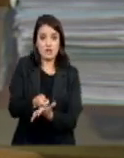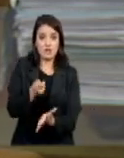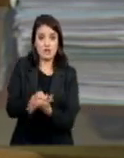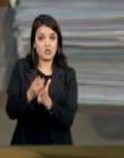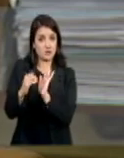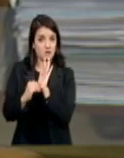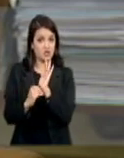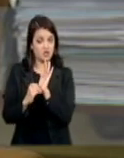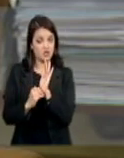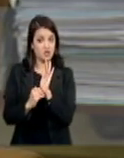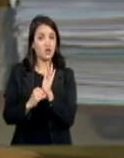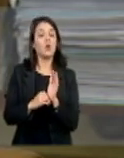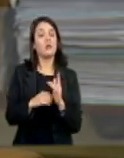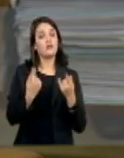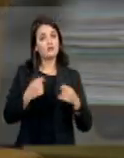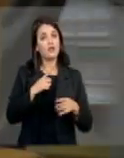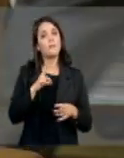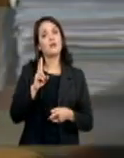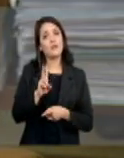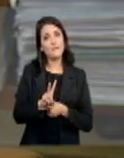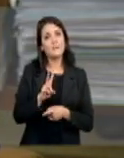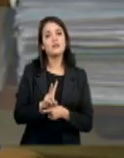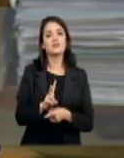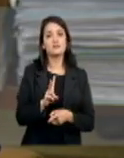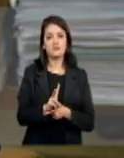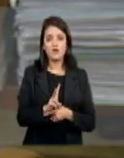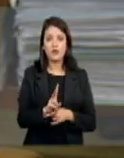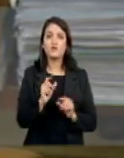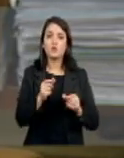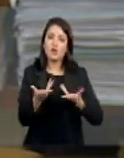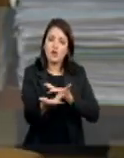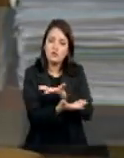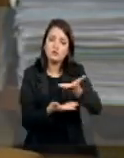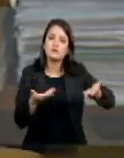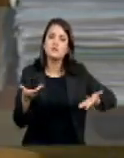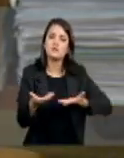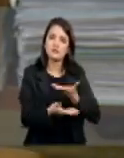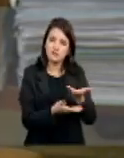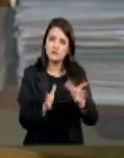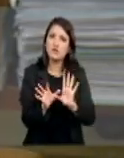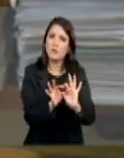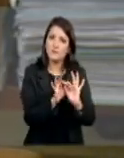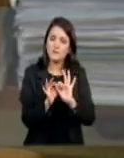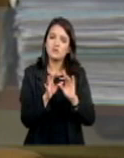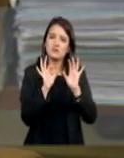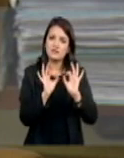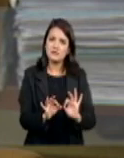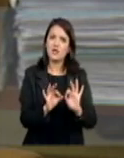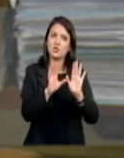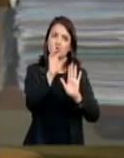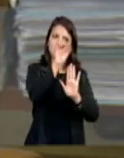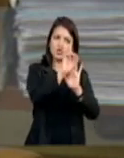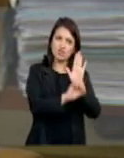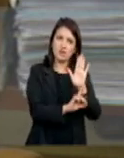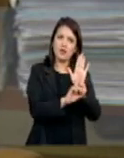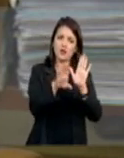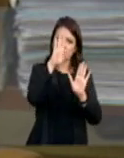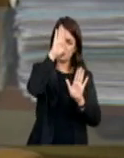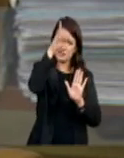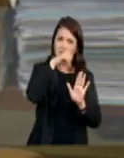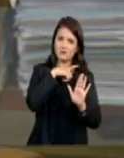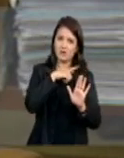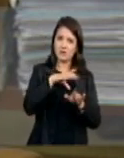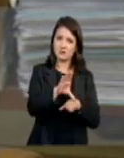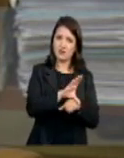para que se preserve a necessária a relação de harmonia entre uma expressão essencial dos direitos fundamentais reconhecidos em